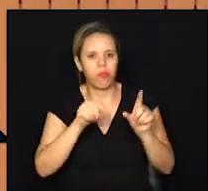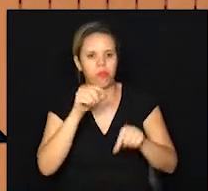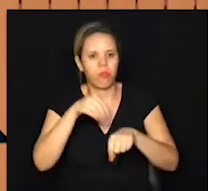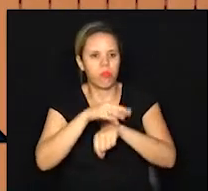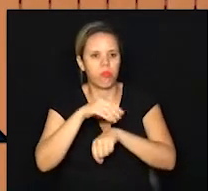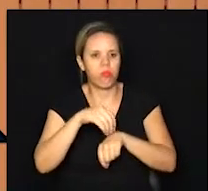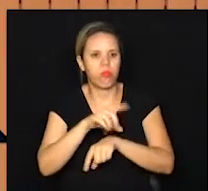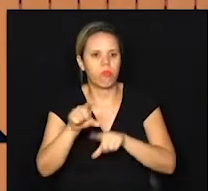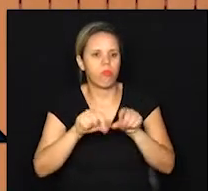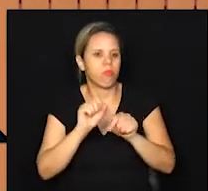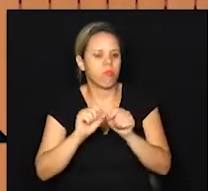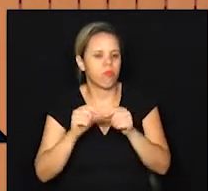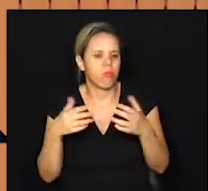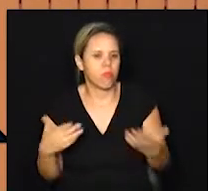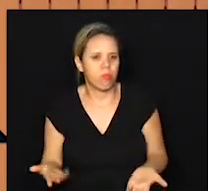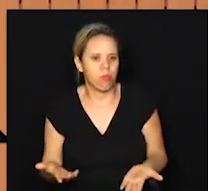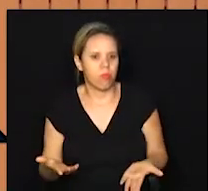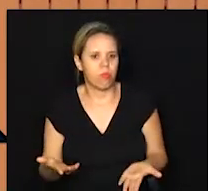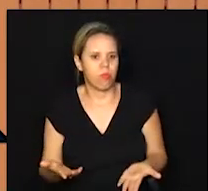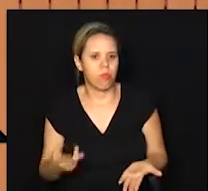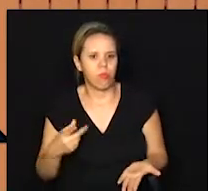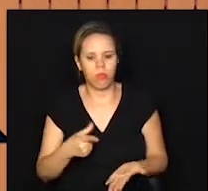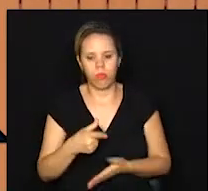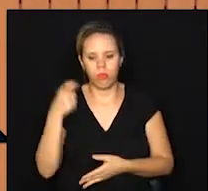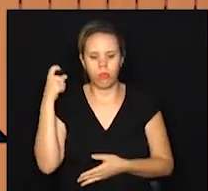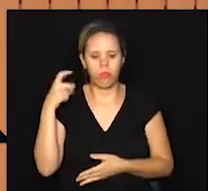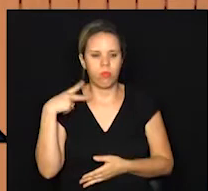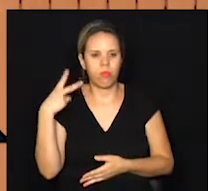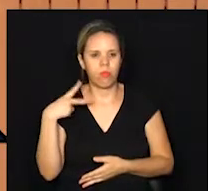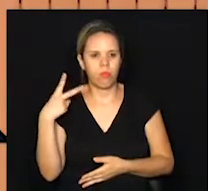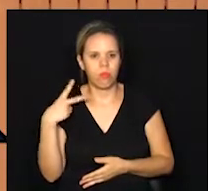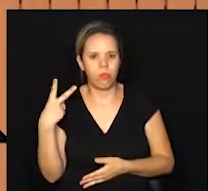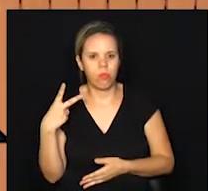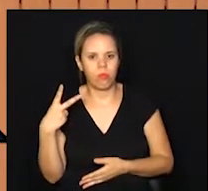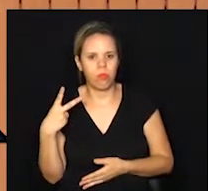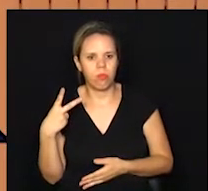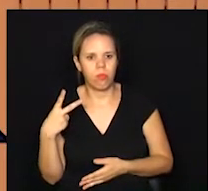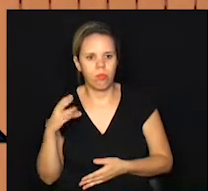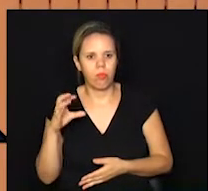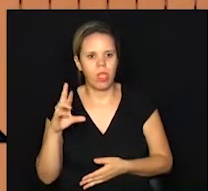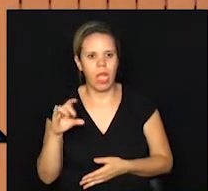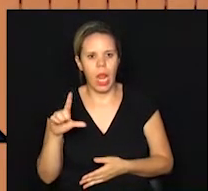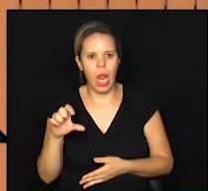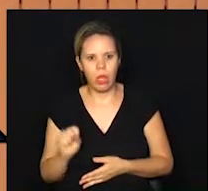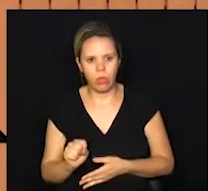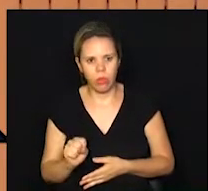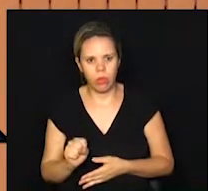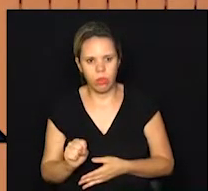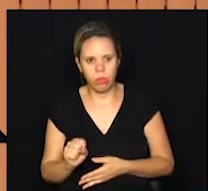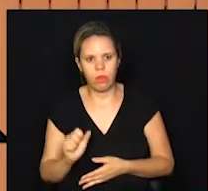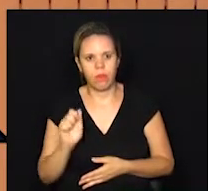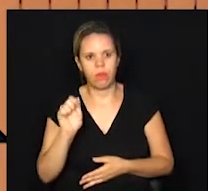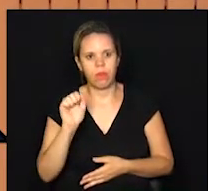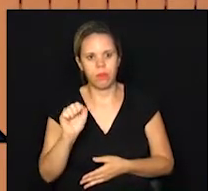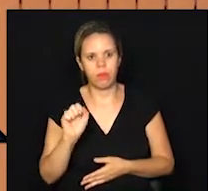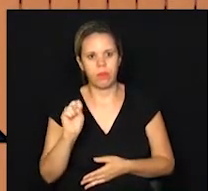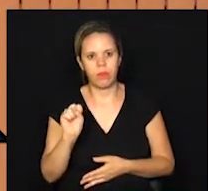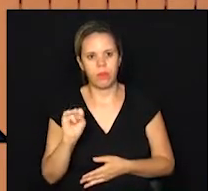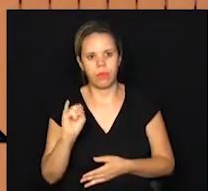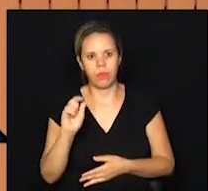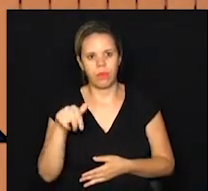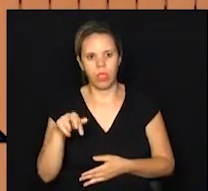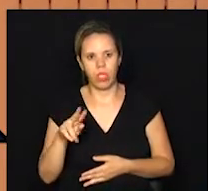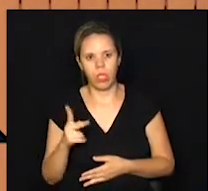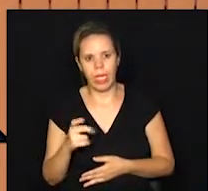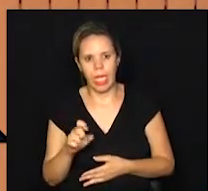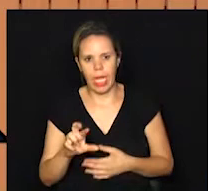além do ex-vereador Carlos Francisco Signorelli, que se